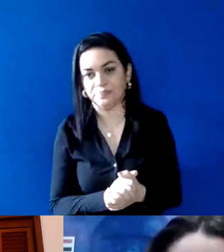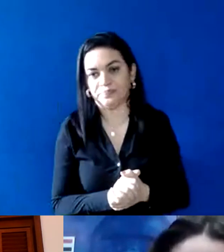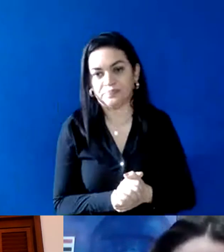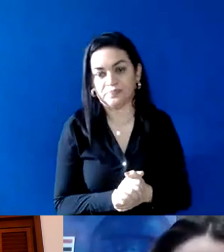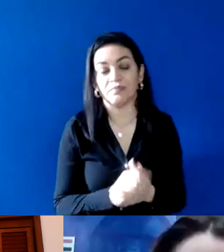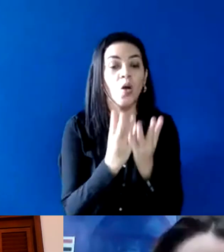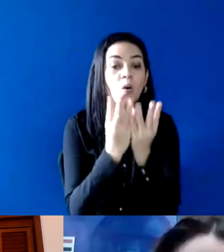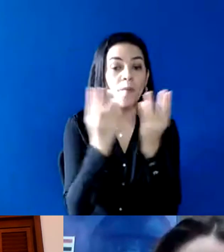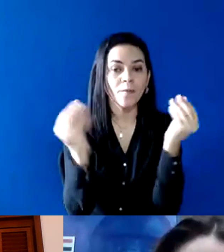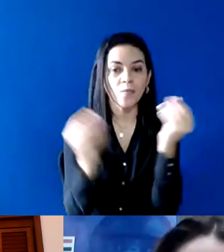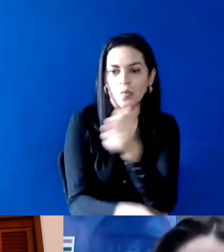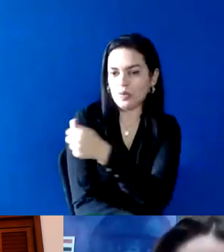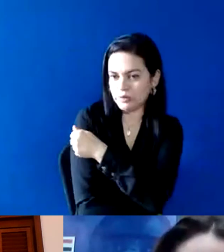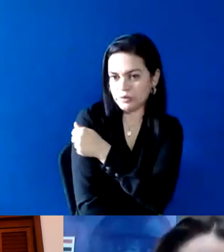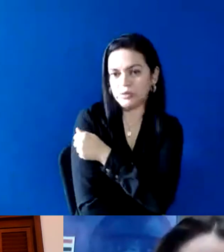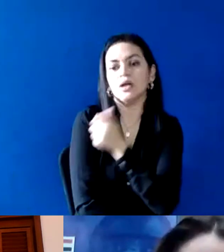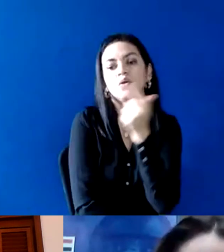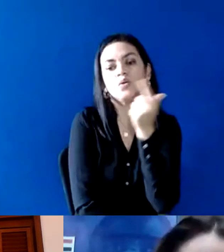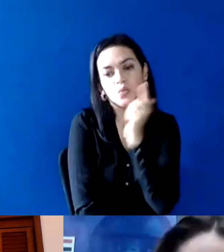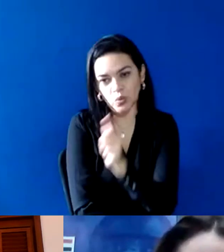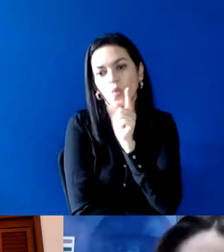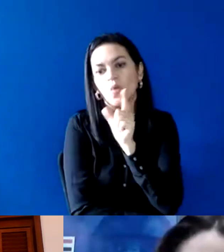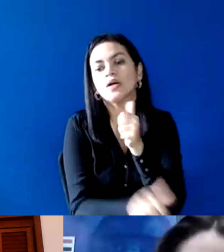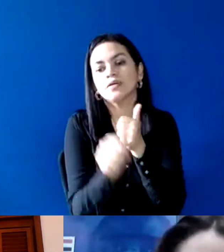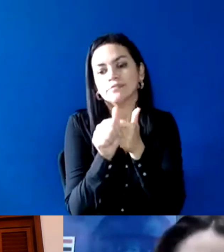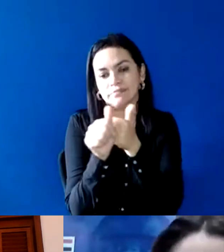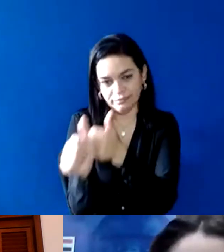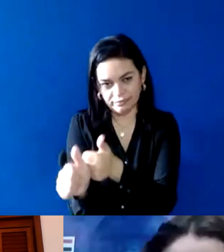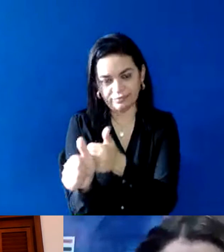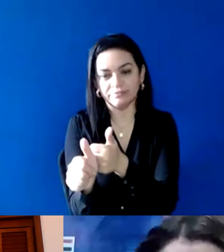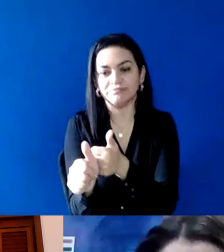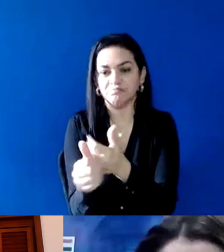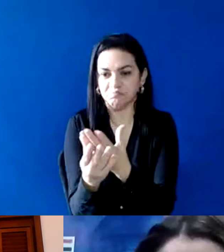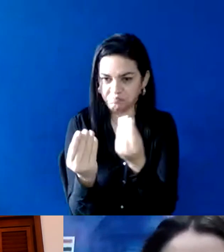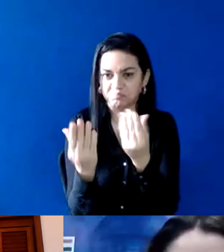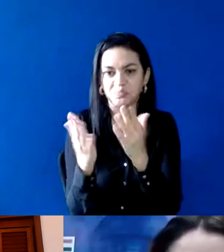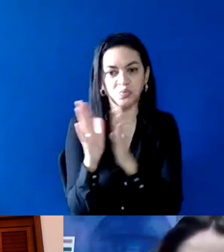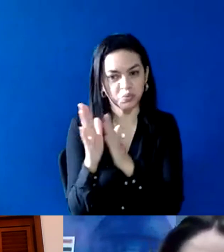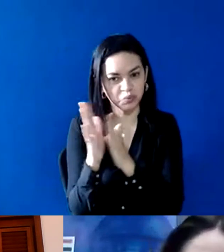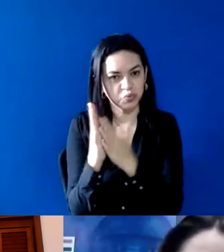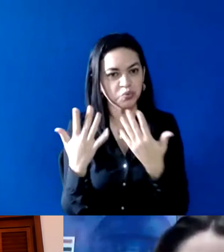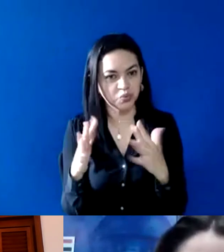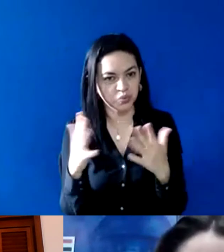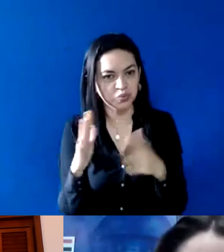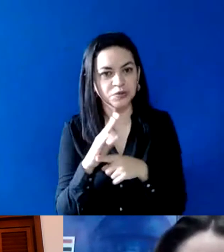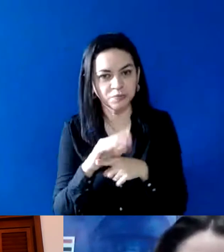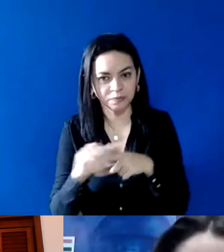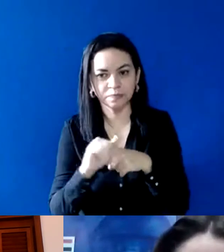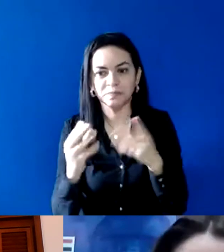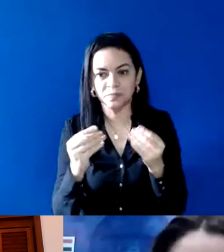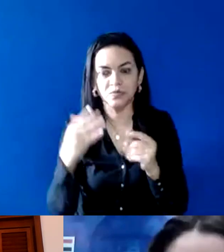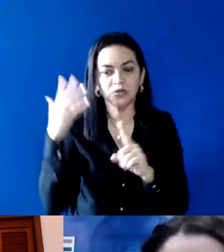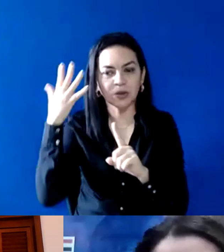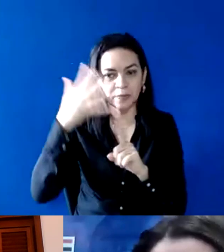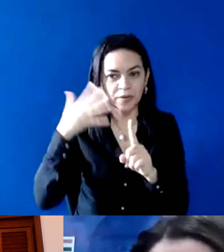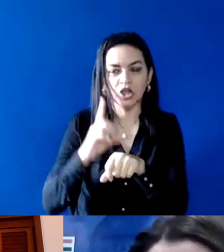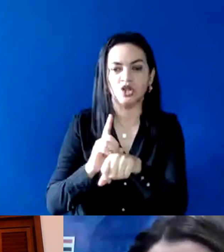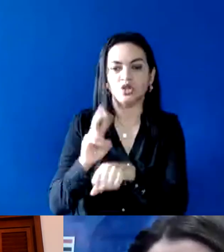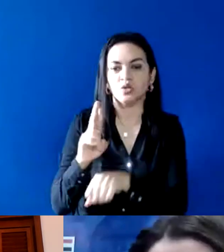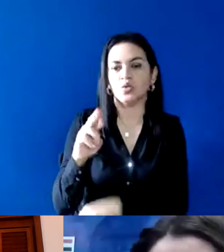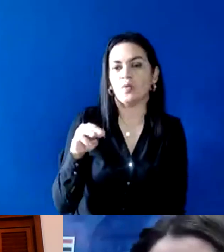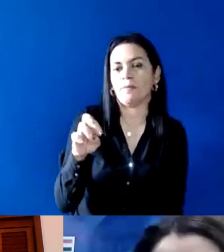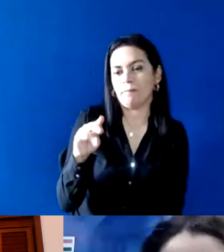Muitos alunos que conseguiram acompanhar, elogiaram bastante a palestra do Dr. Marcos, da Dr.